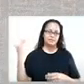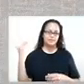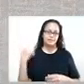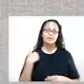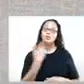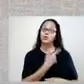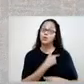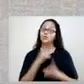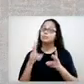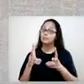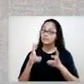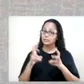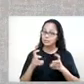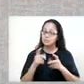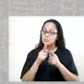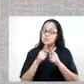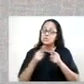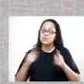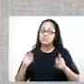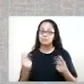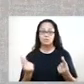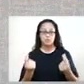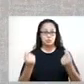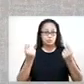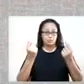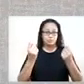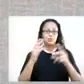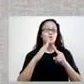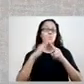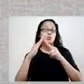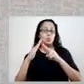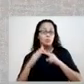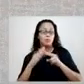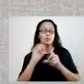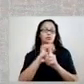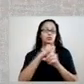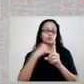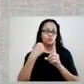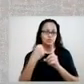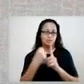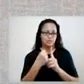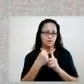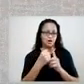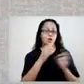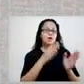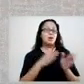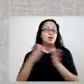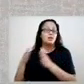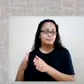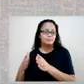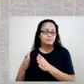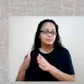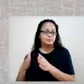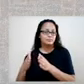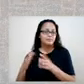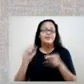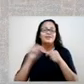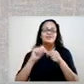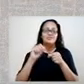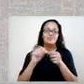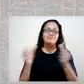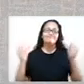nós percebemos como o crescimento econômico, urbano e social dos primeiros séculos da Baixa Idade Média provocou